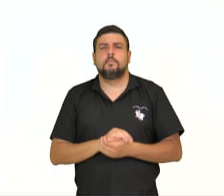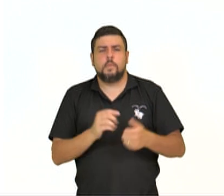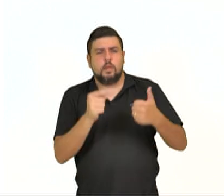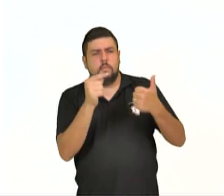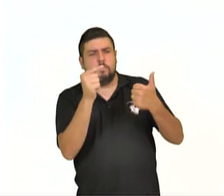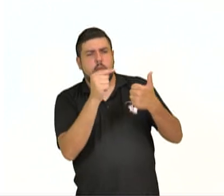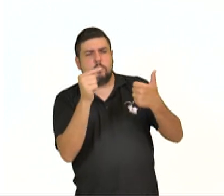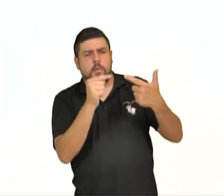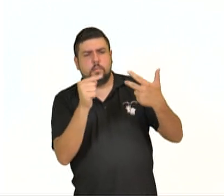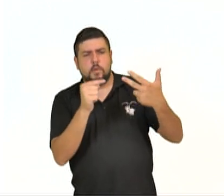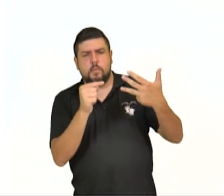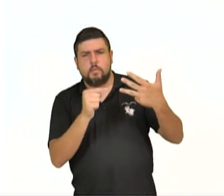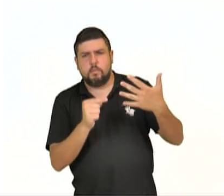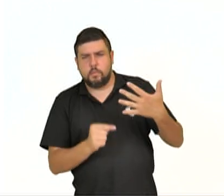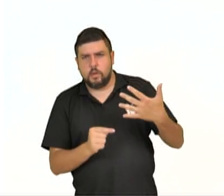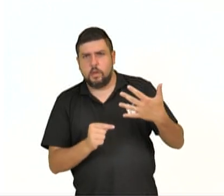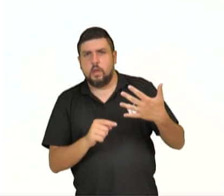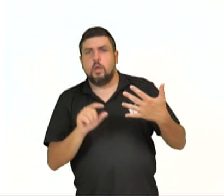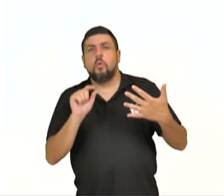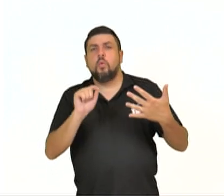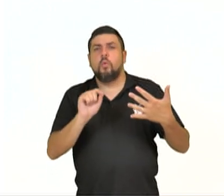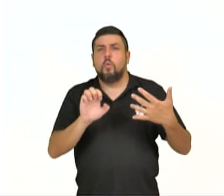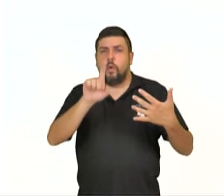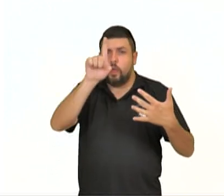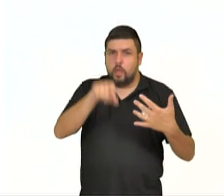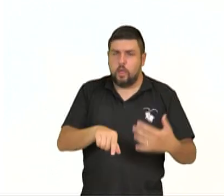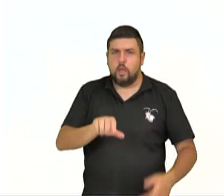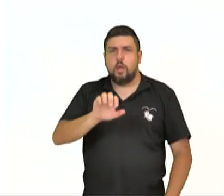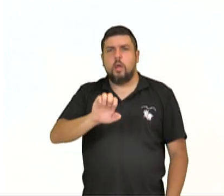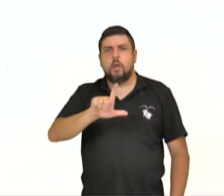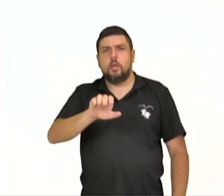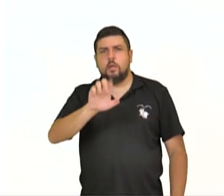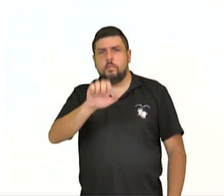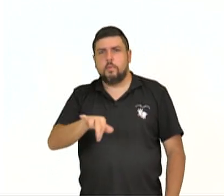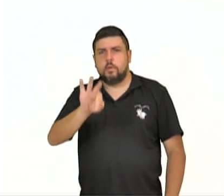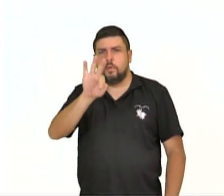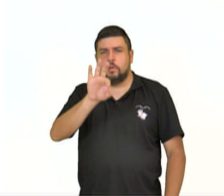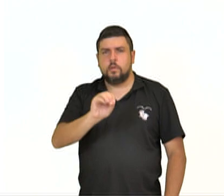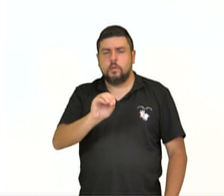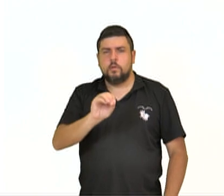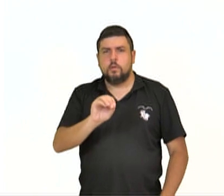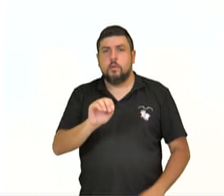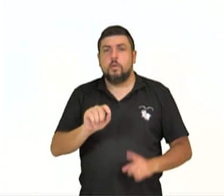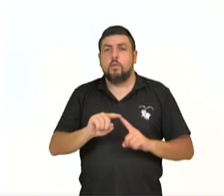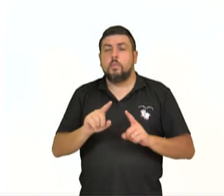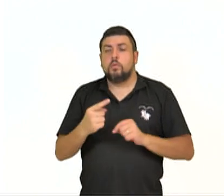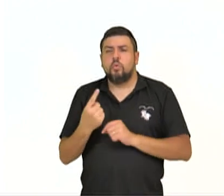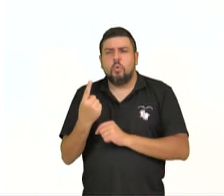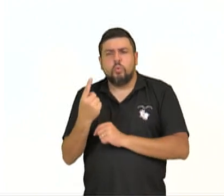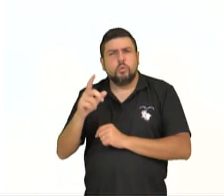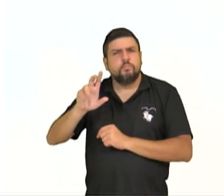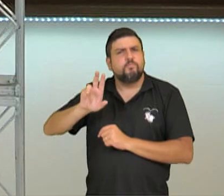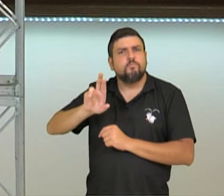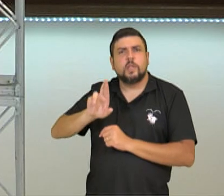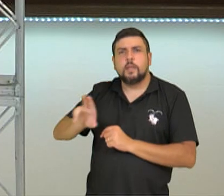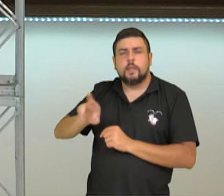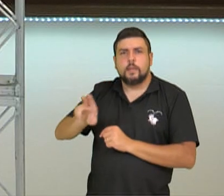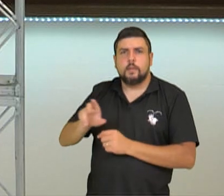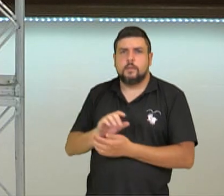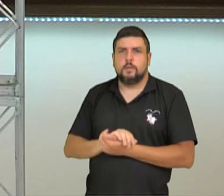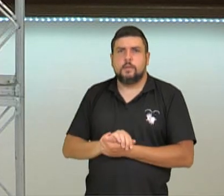relacionados abaixo, todos se referem a elementos do clima, exceto qual? Qual